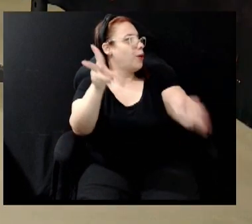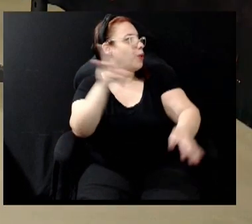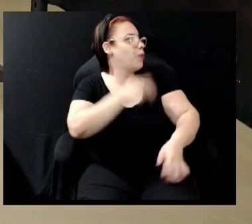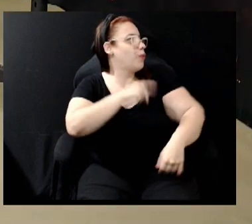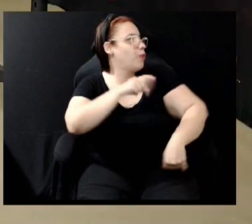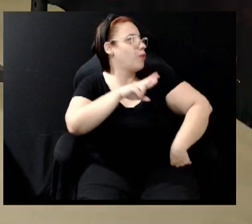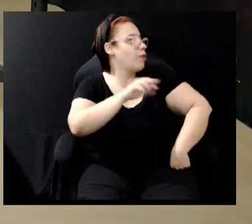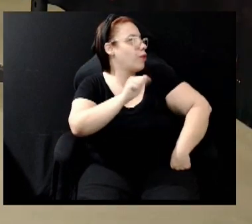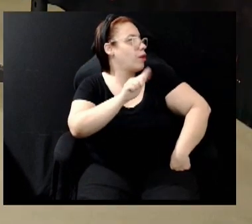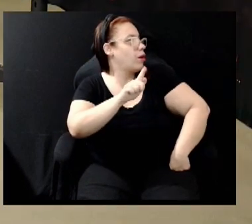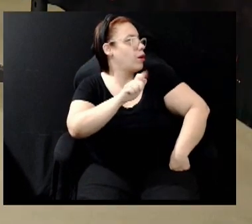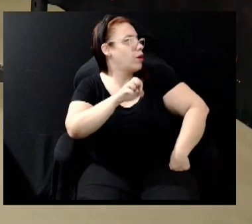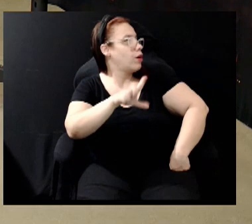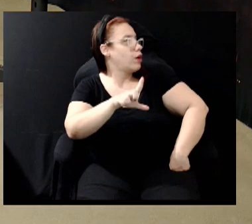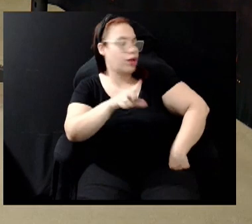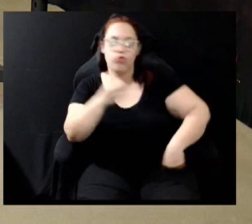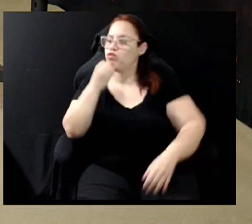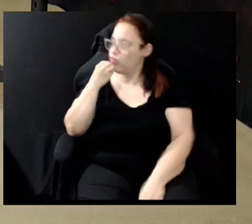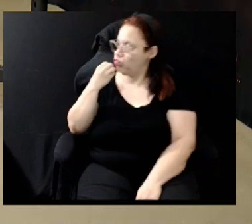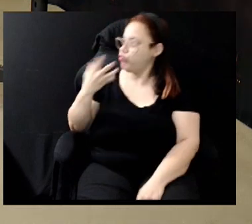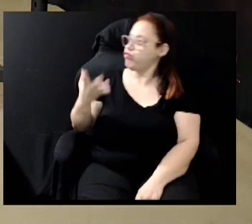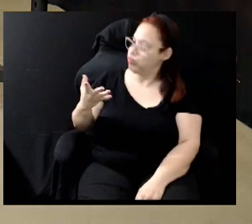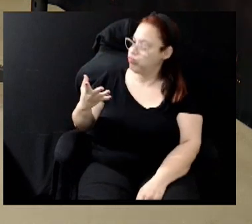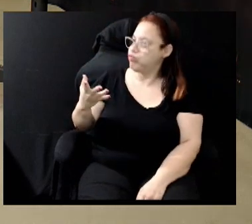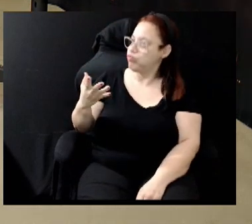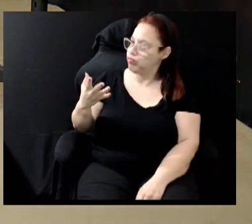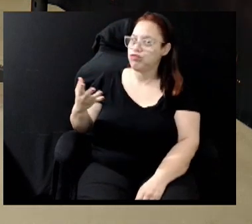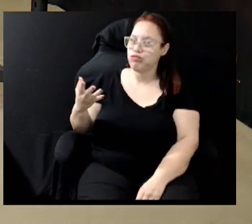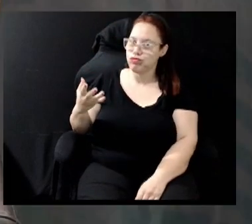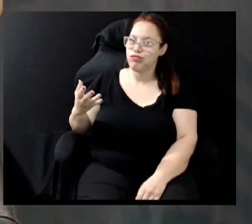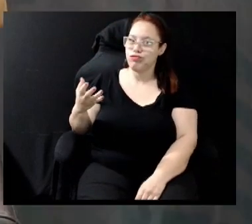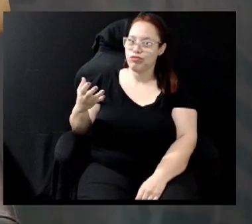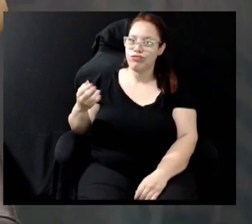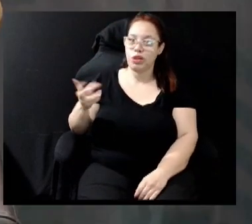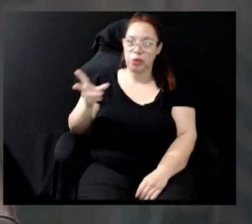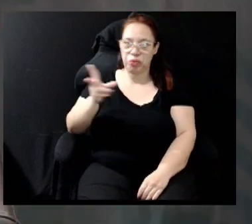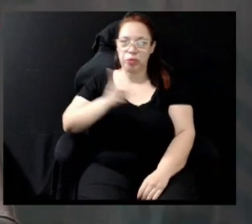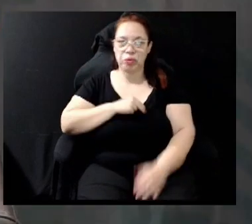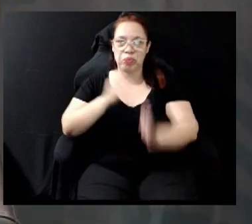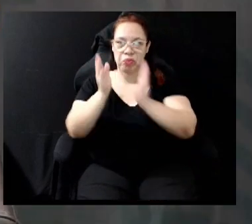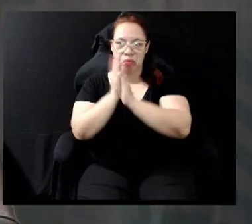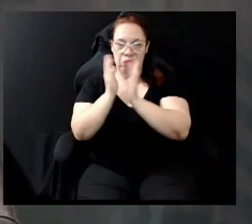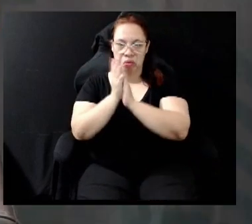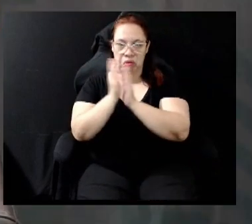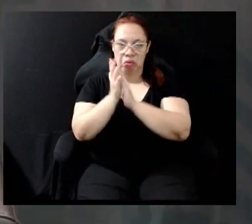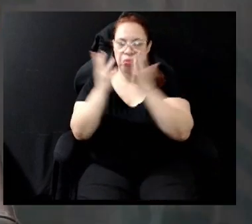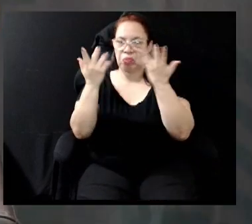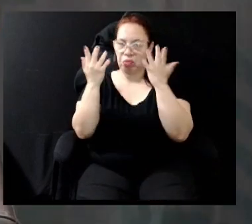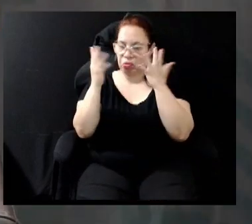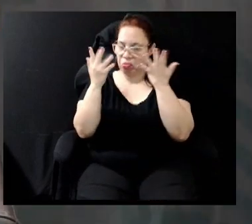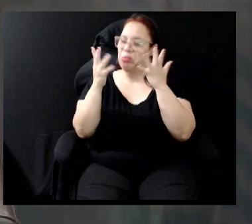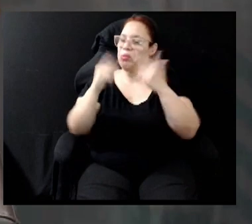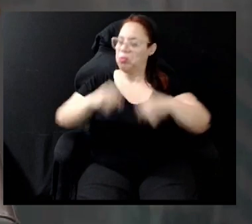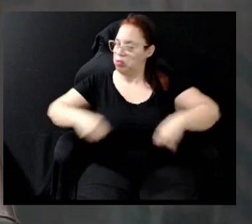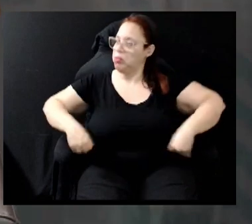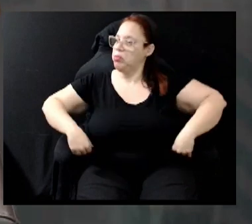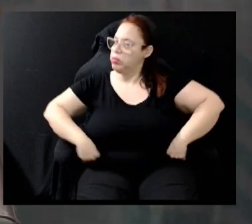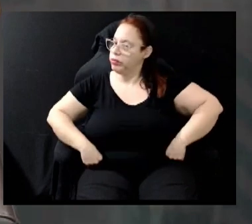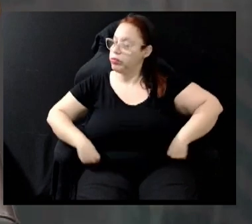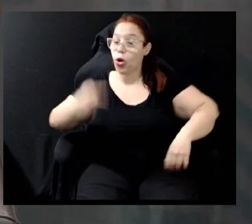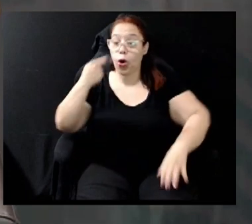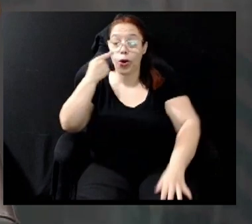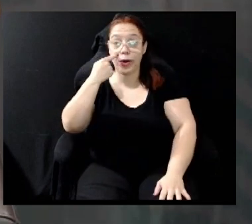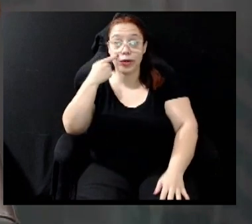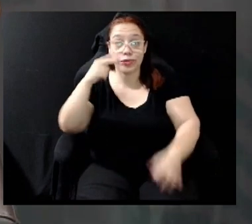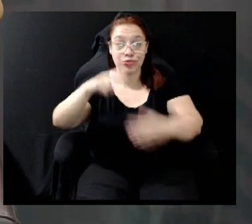Maravilhosa. Muito boa. Até eu fiquei assim. Né? Falei, poxa vida, parabéns, Sandra. Muito bom. Olha, impacta